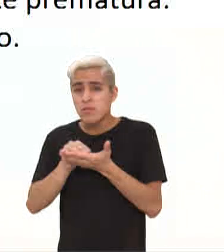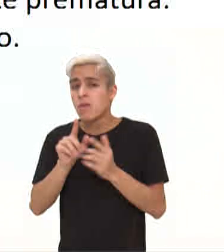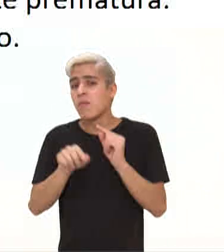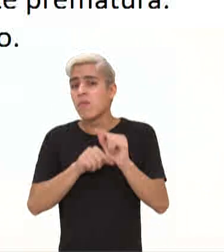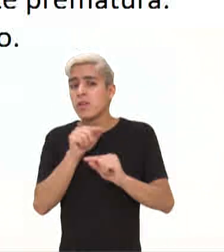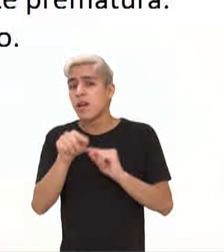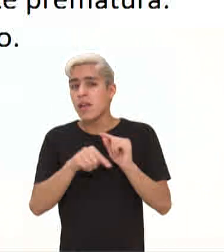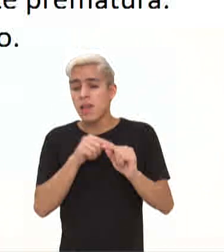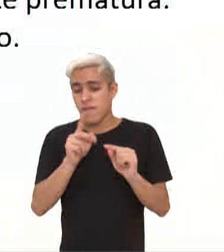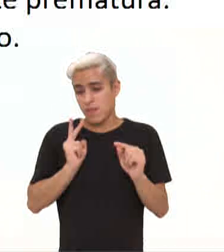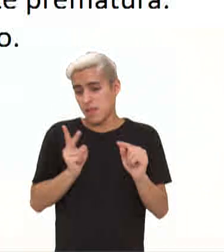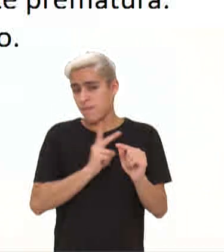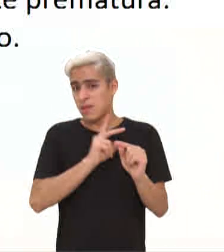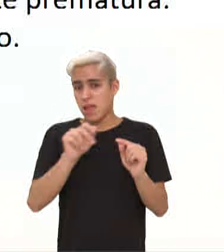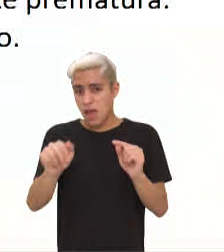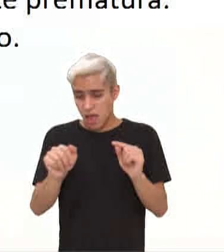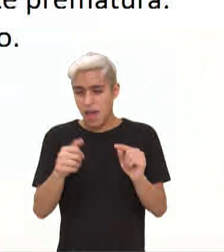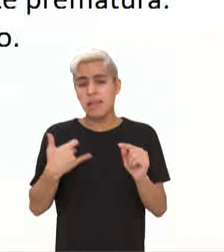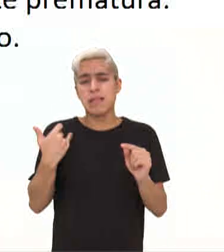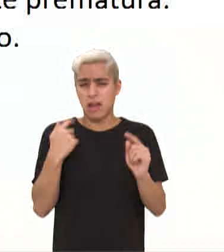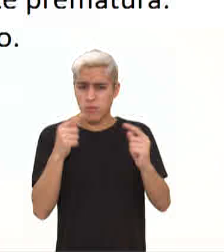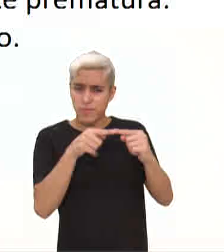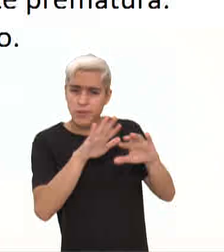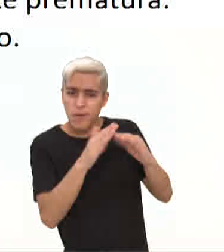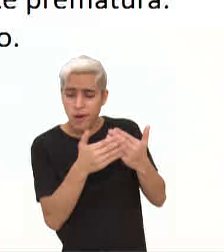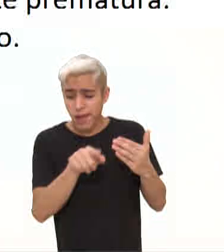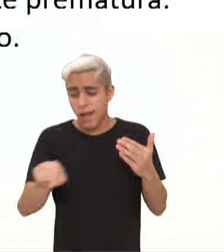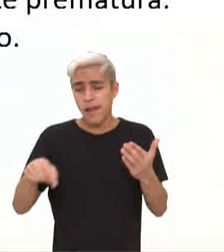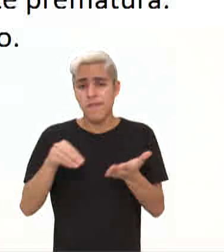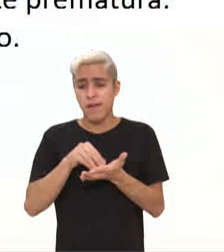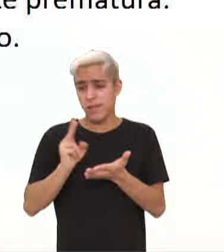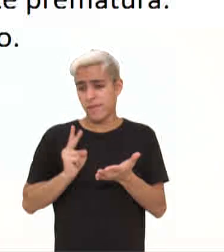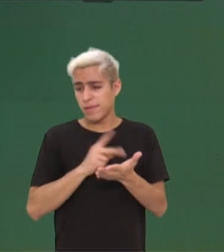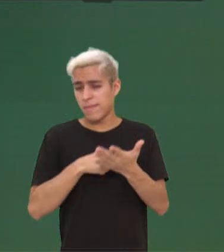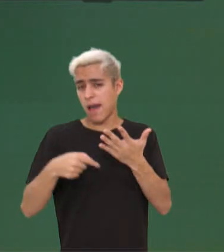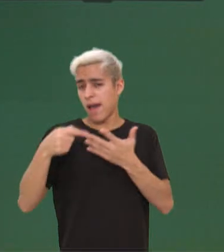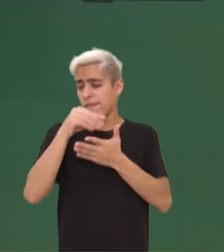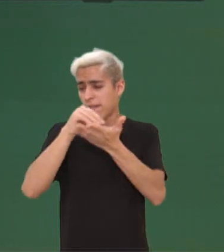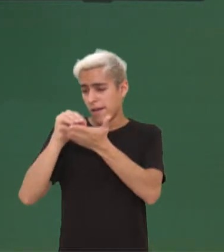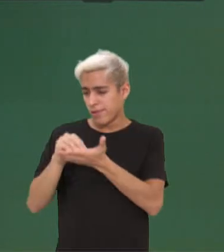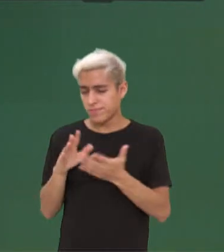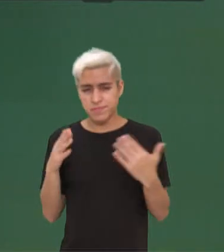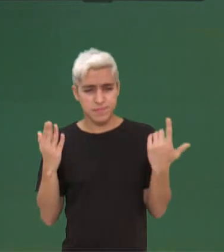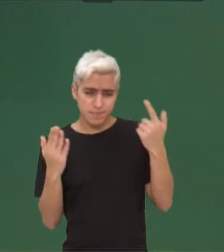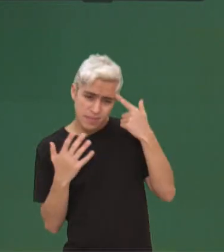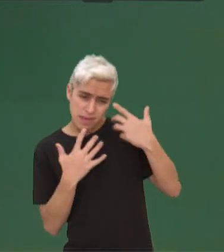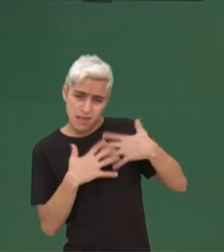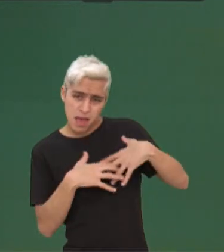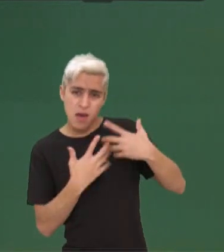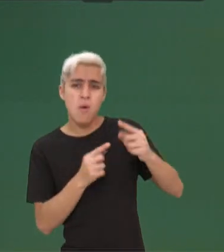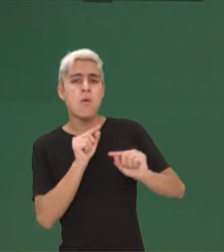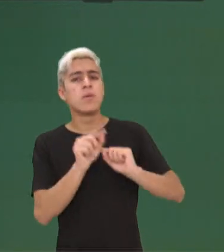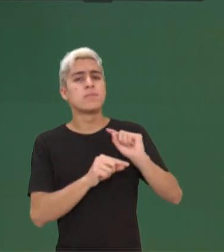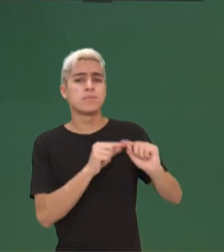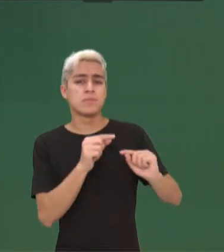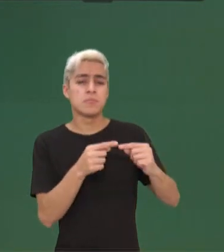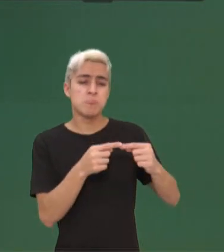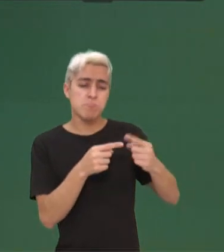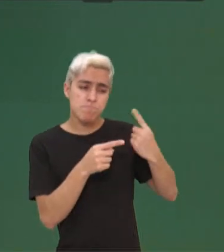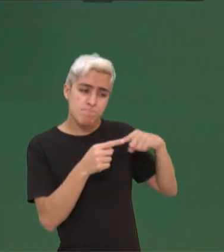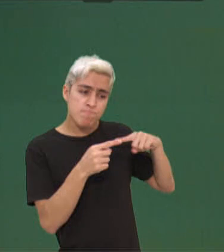apresentam deficiência de vitamina A, entre outras vitaminas. Então aqui a gente começa a pensar naquela questão